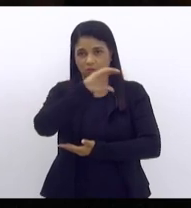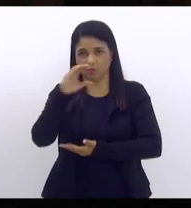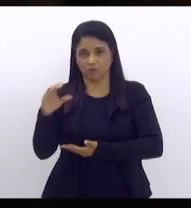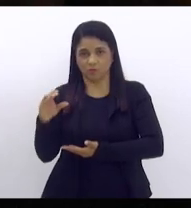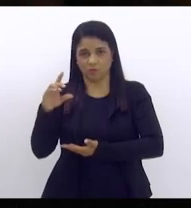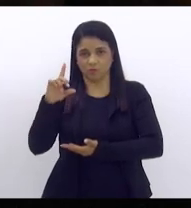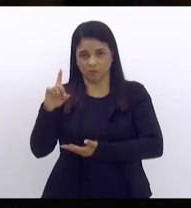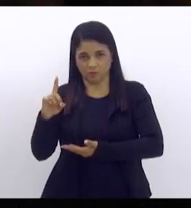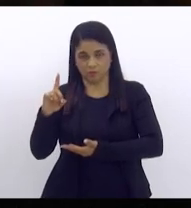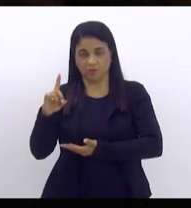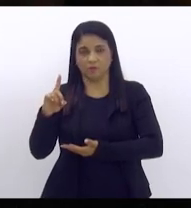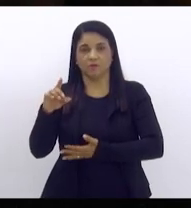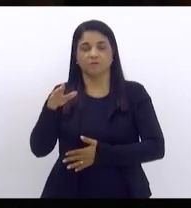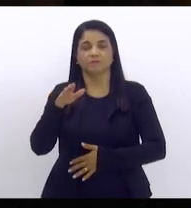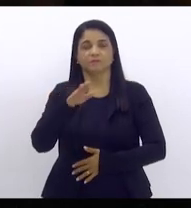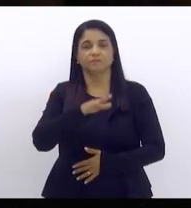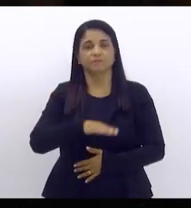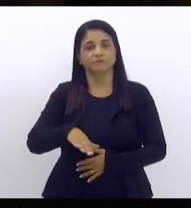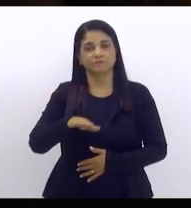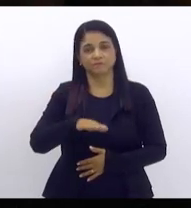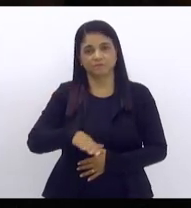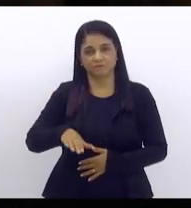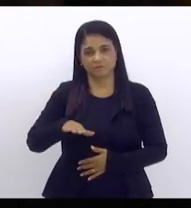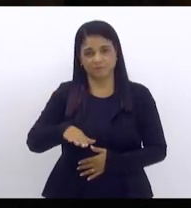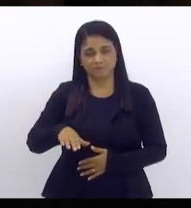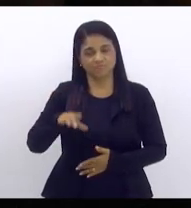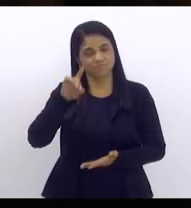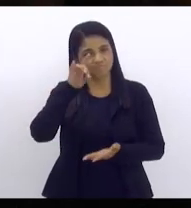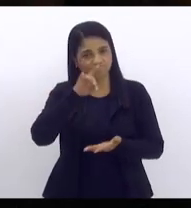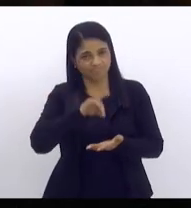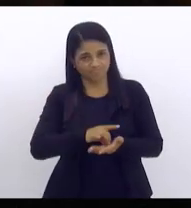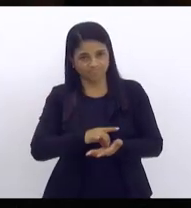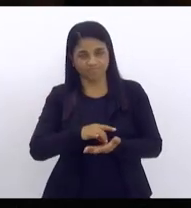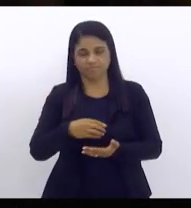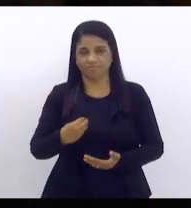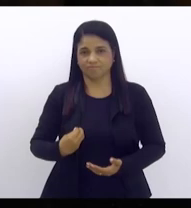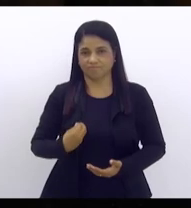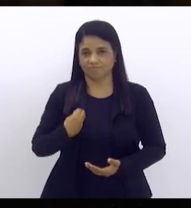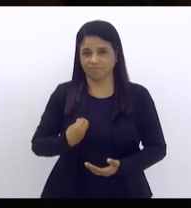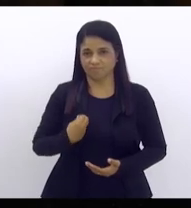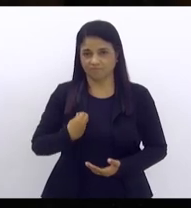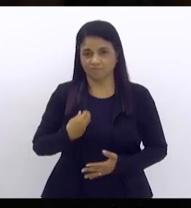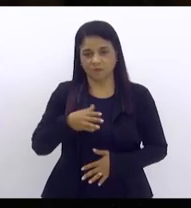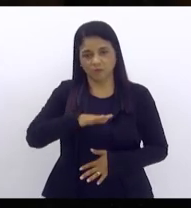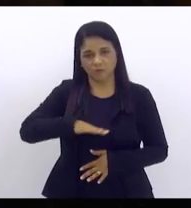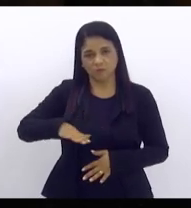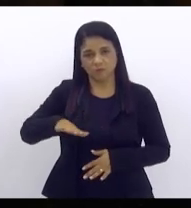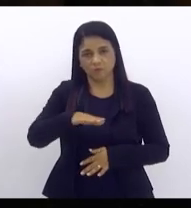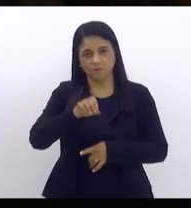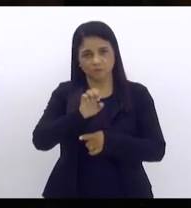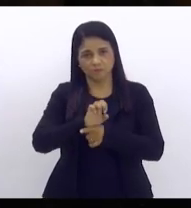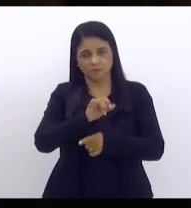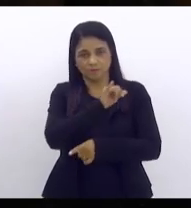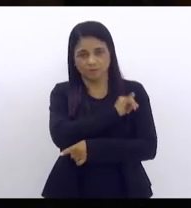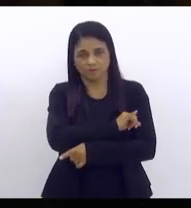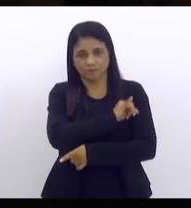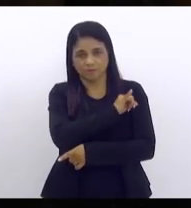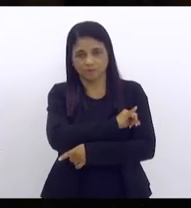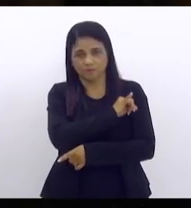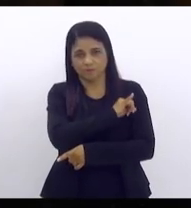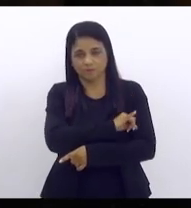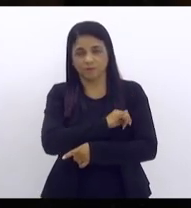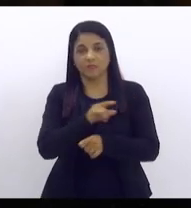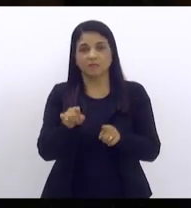nossas crianças e da realidade das nossas crianças no âmbito do Estado do Rio de Janeiro, mas também